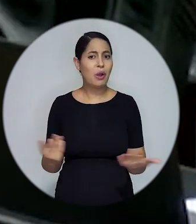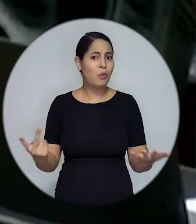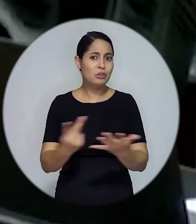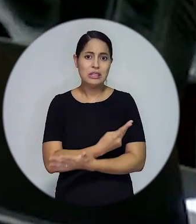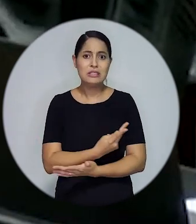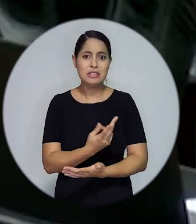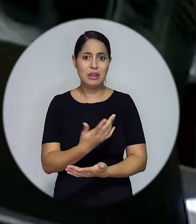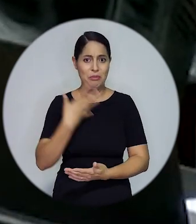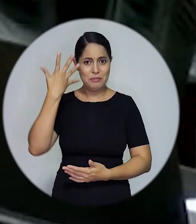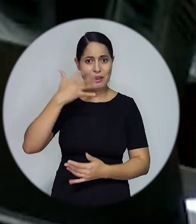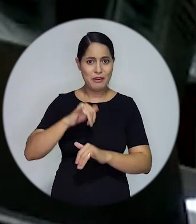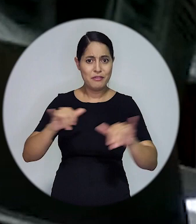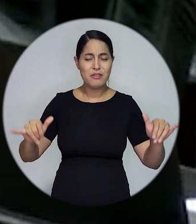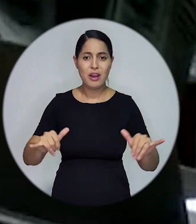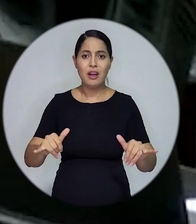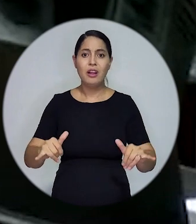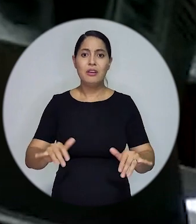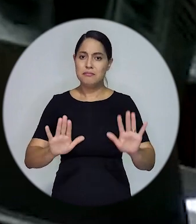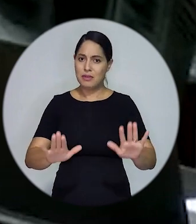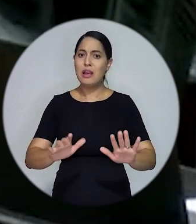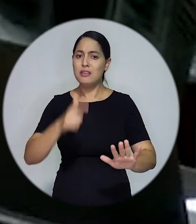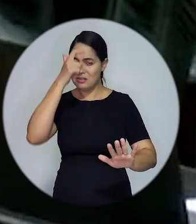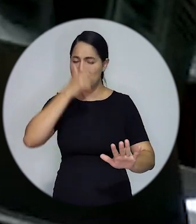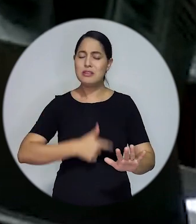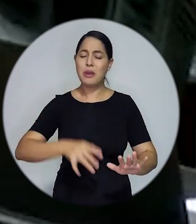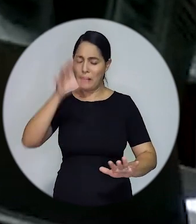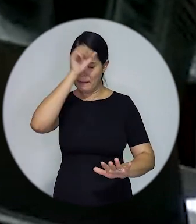Essa situação foi um aprendizado para mim